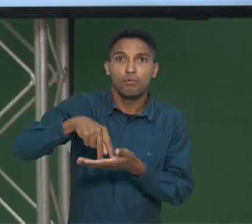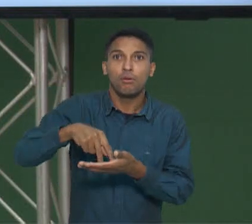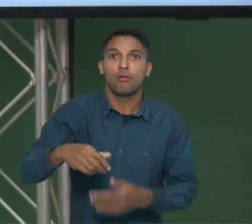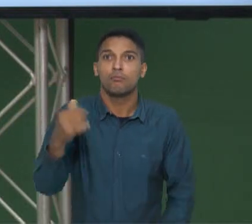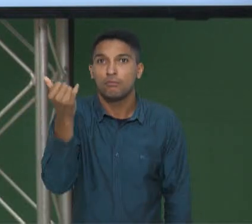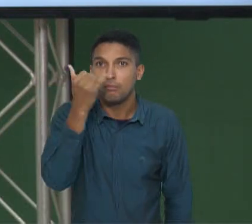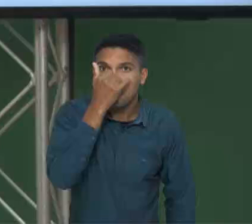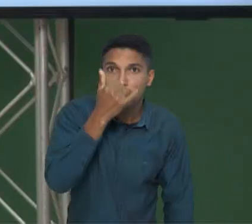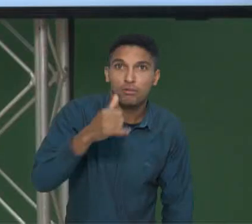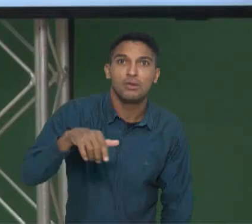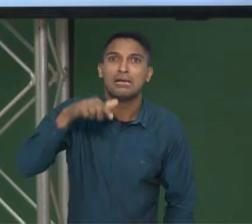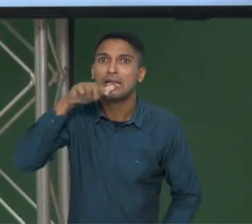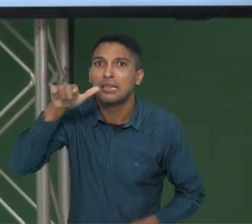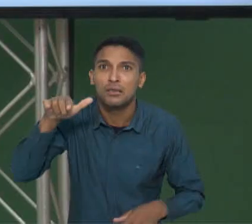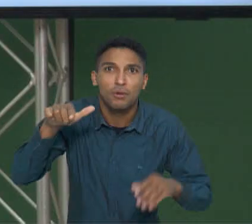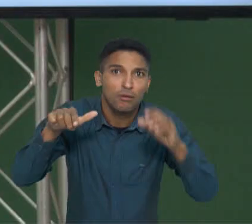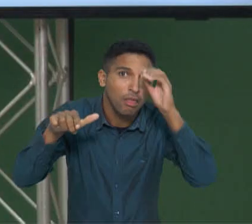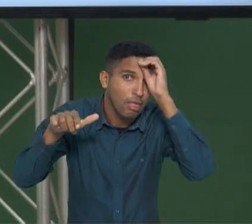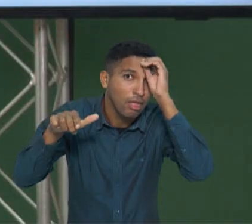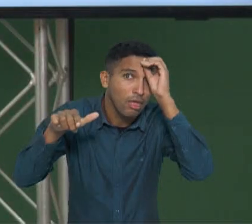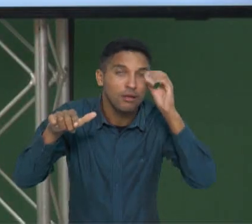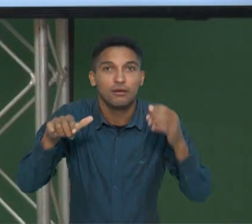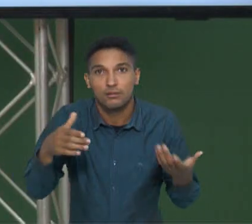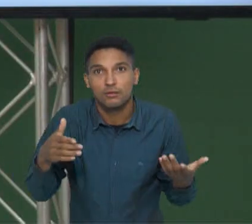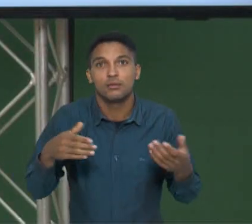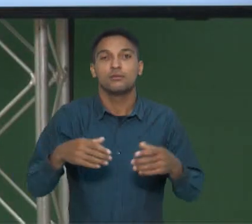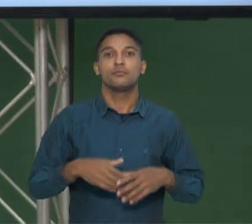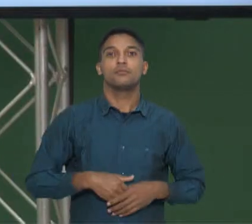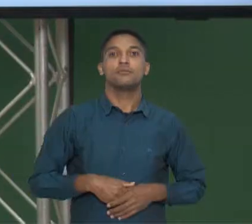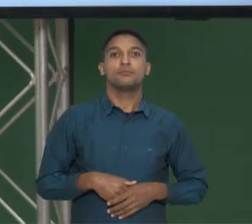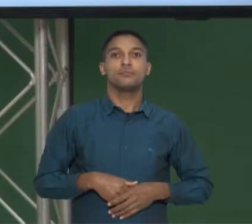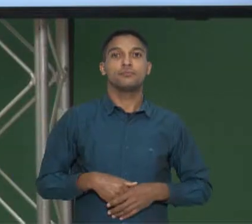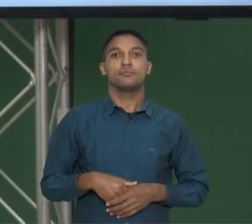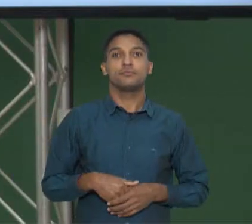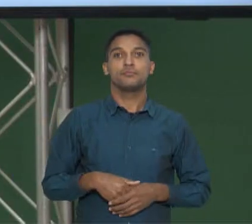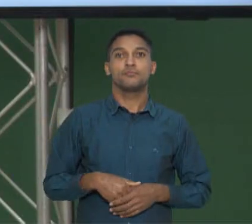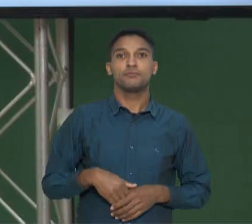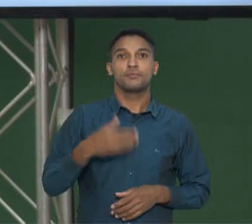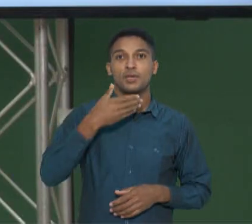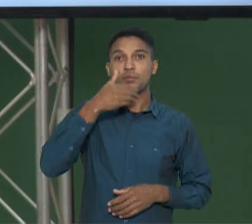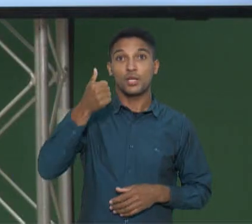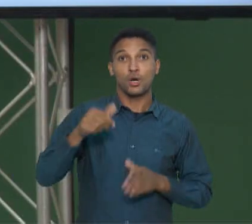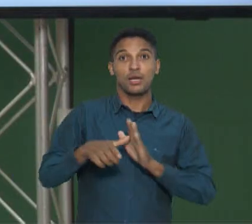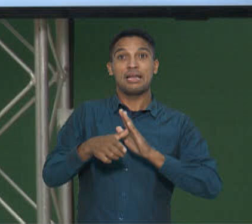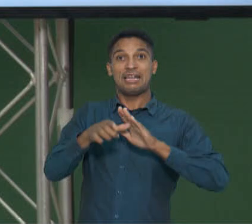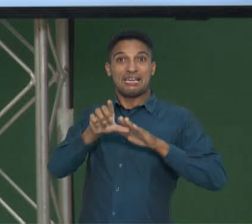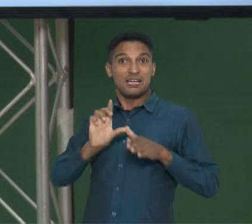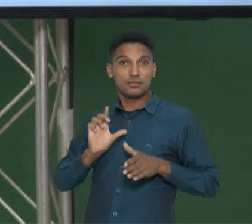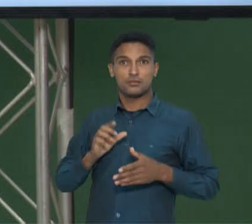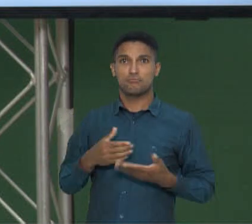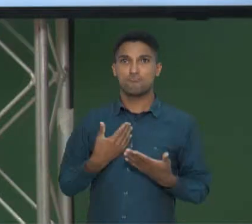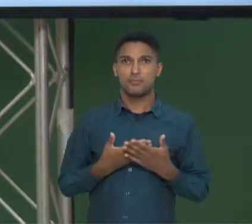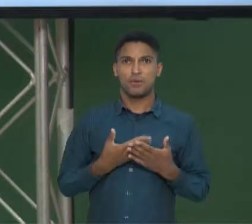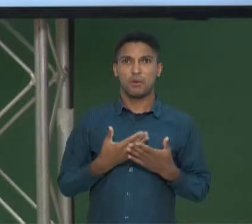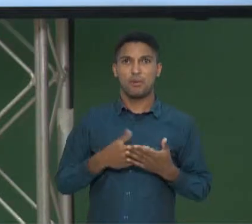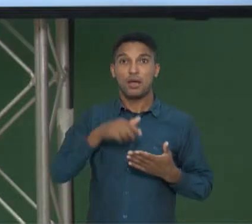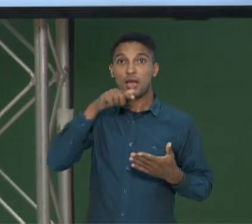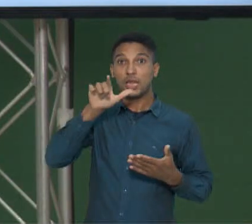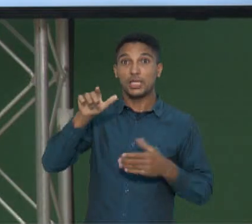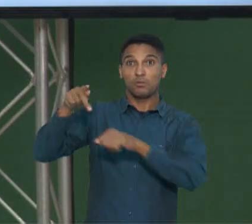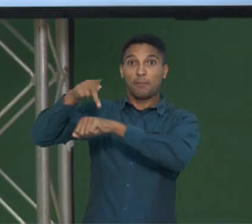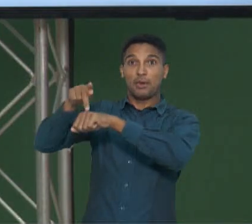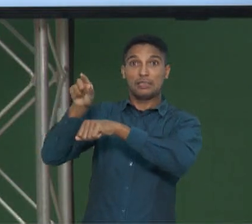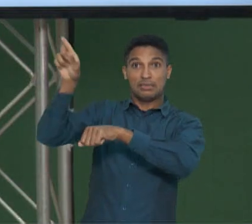todo por falta de uma comunicação. Então, seria muito mais interessante você ter aí um preparo, estudar um pouco mais sobre a língua